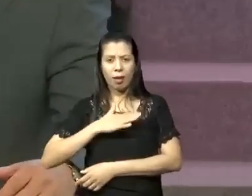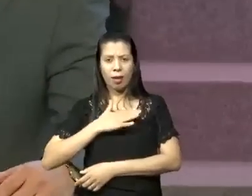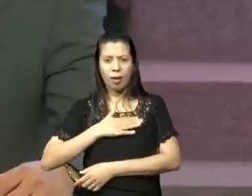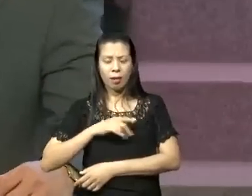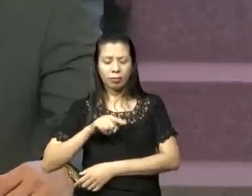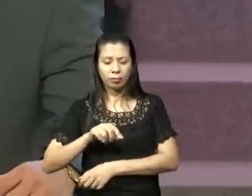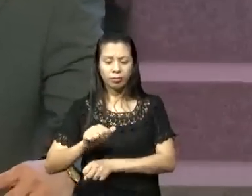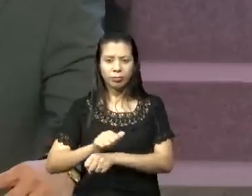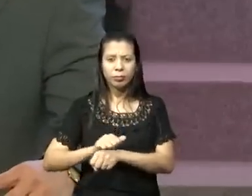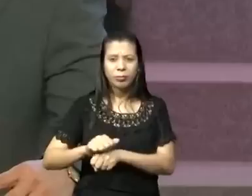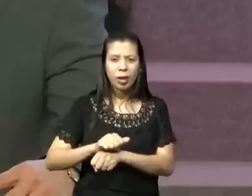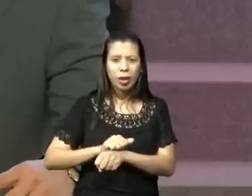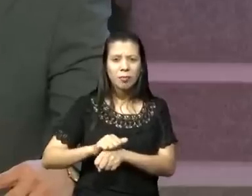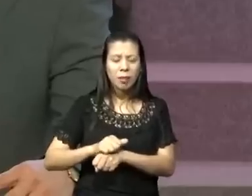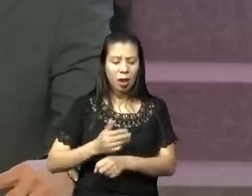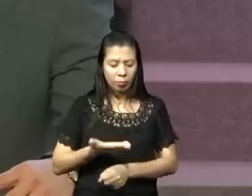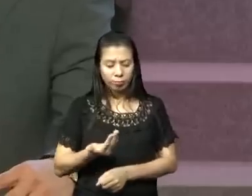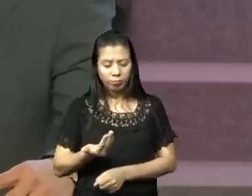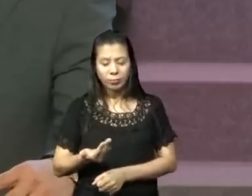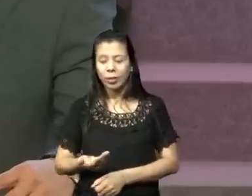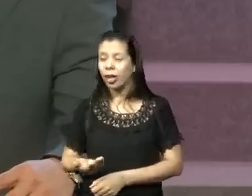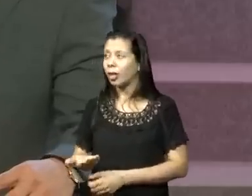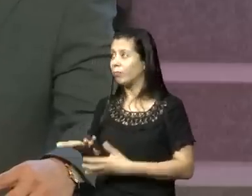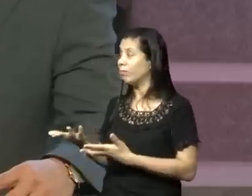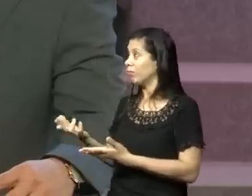Abraão Ele respondeu eis-me aqui